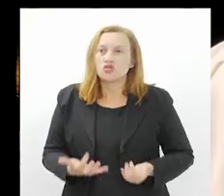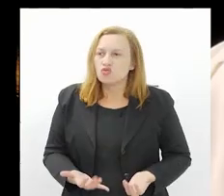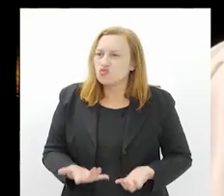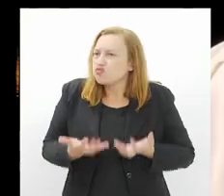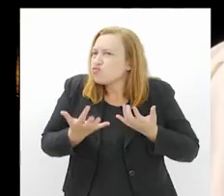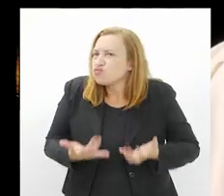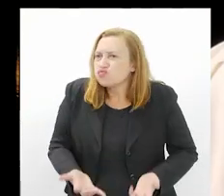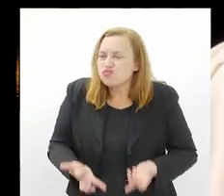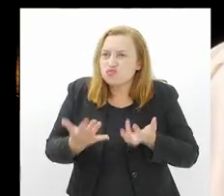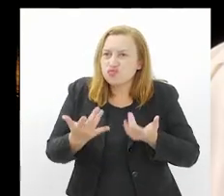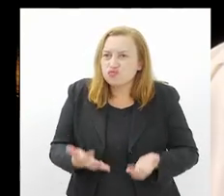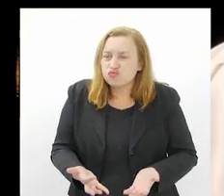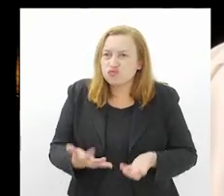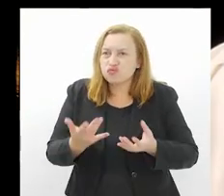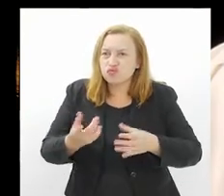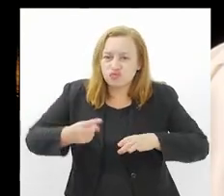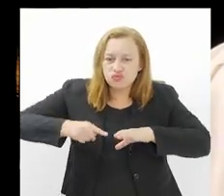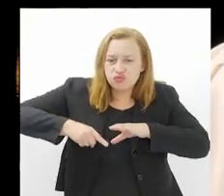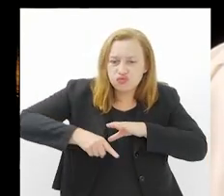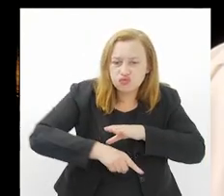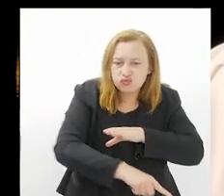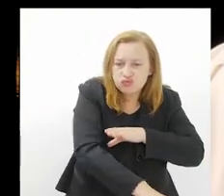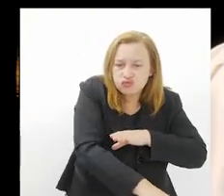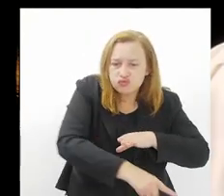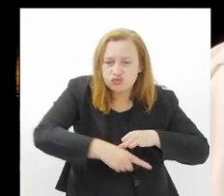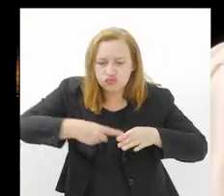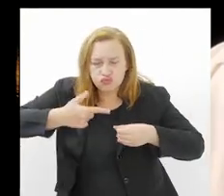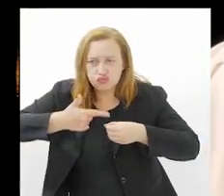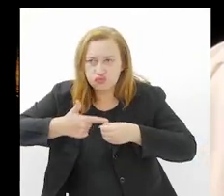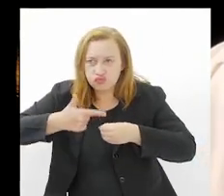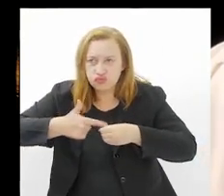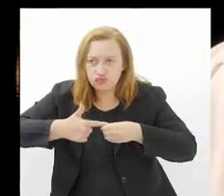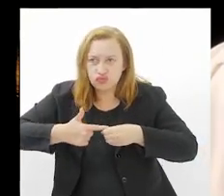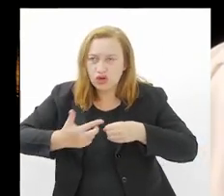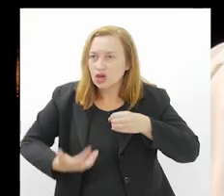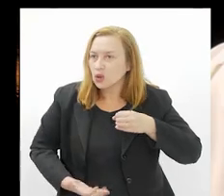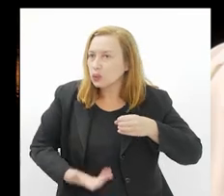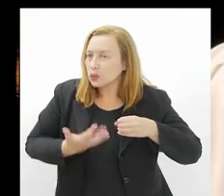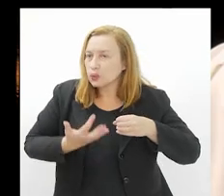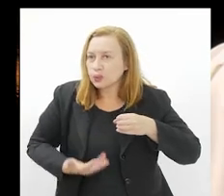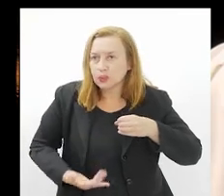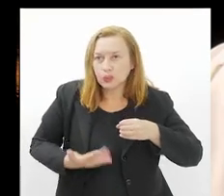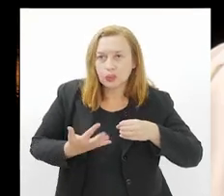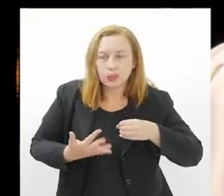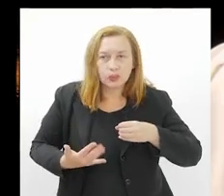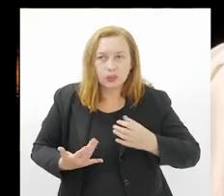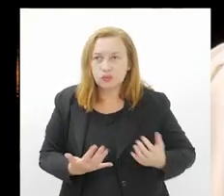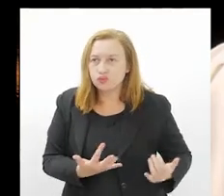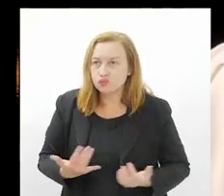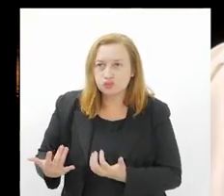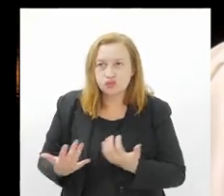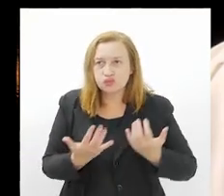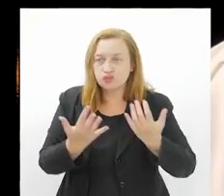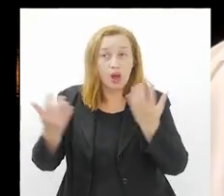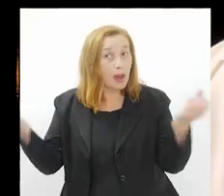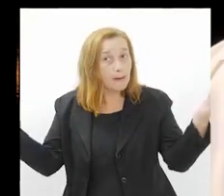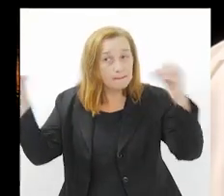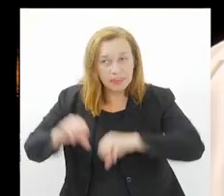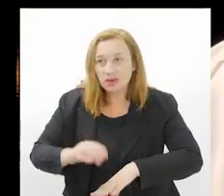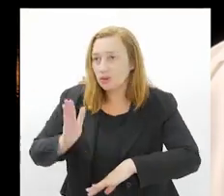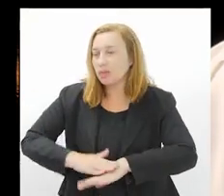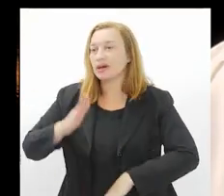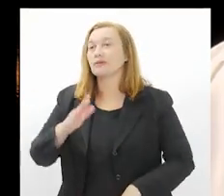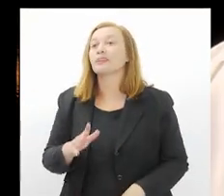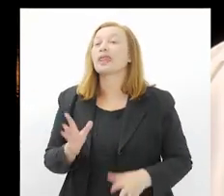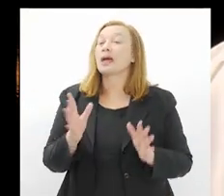Mas se começar a queimar ainda mais combustíveis fósseis e o mercado do petróleo se aquecer mais ainda,